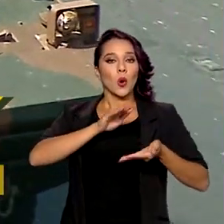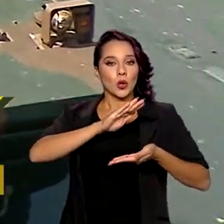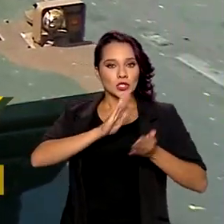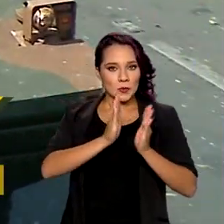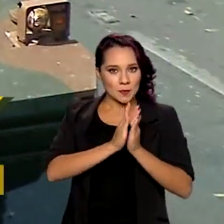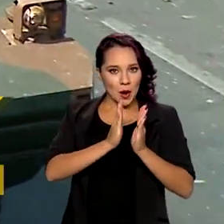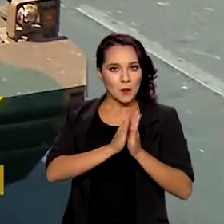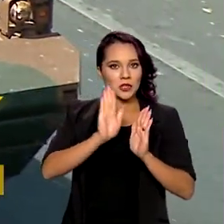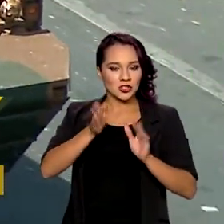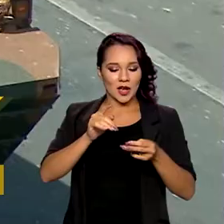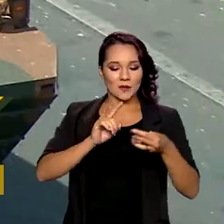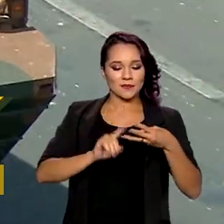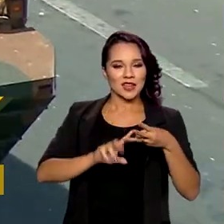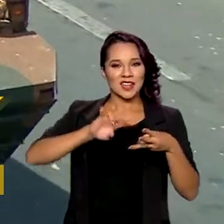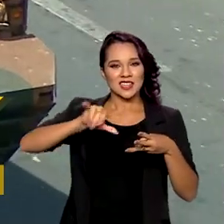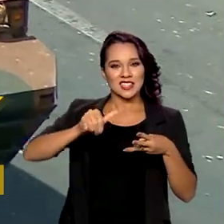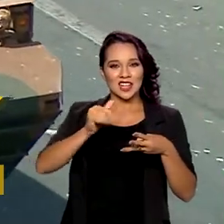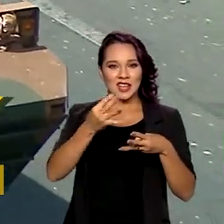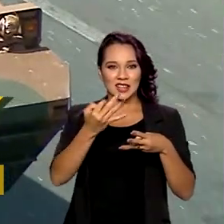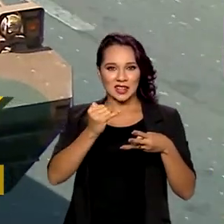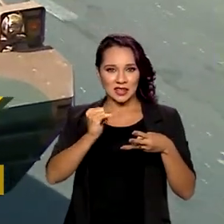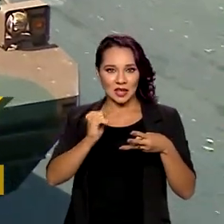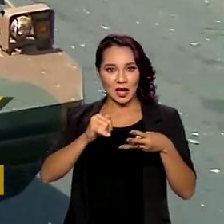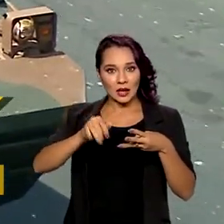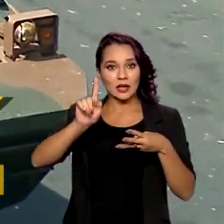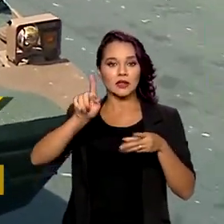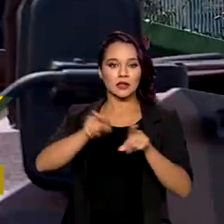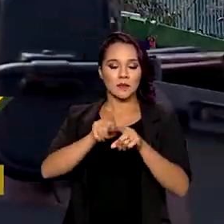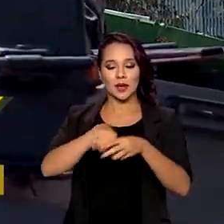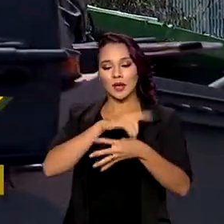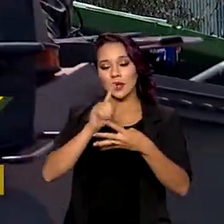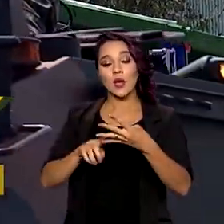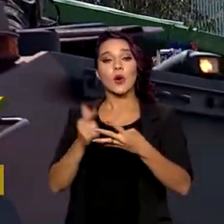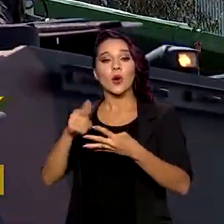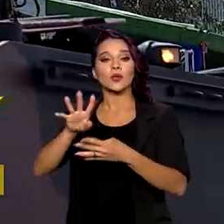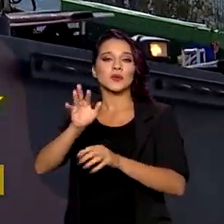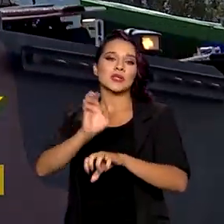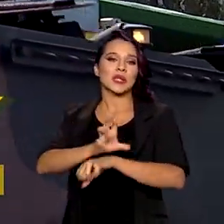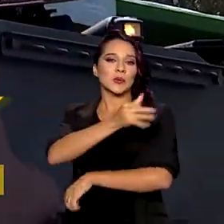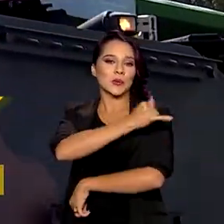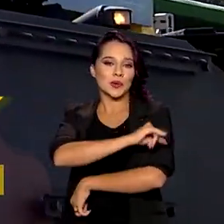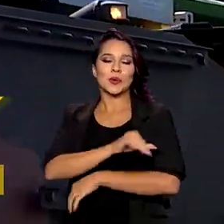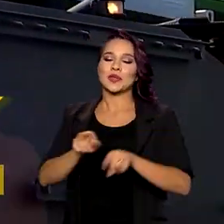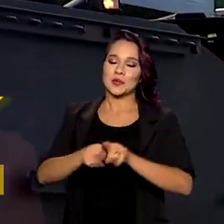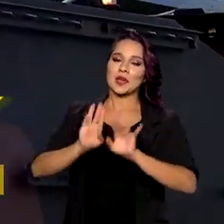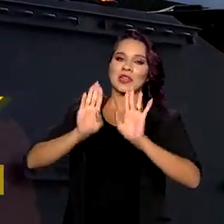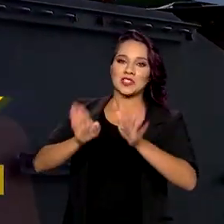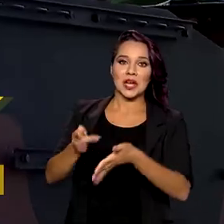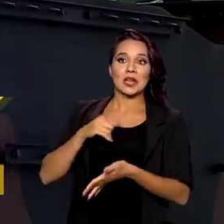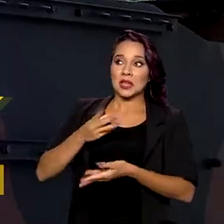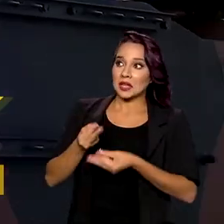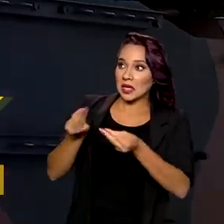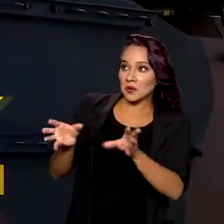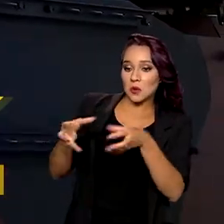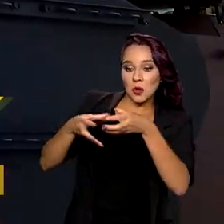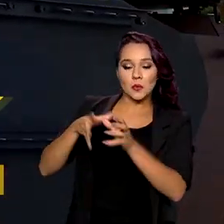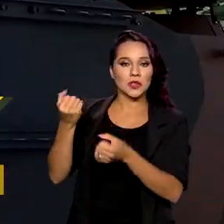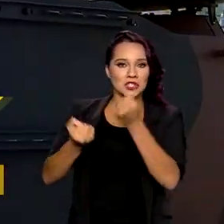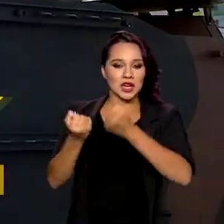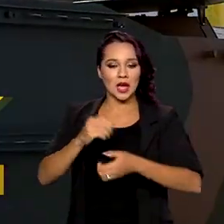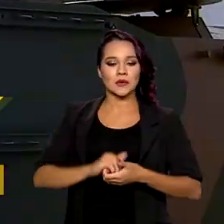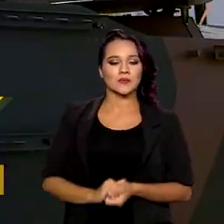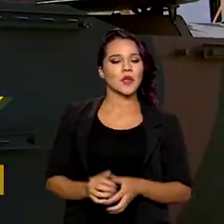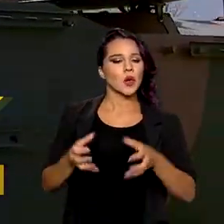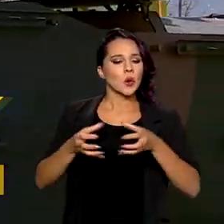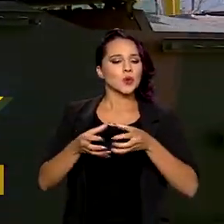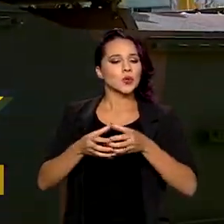recebendo, de Jataí também. E a Brigada também lá do Rio de Janeiro já está recebendo esse batalhão. Além disso, as